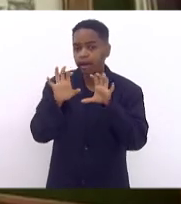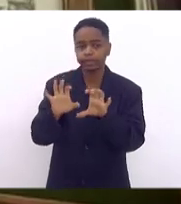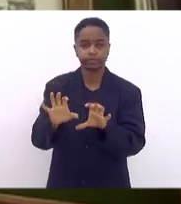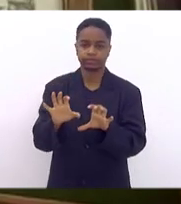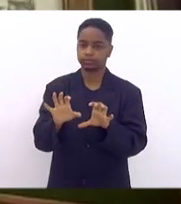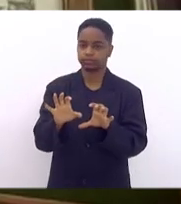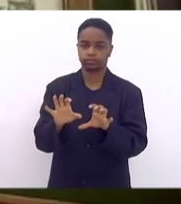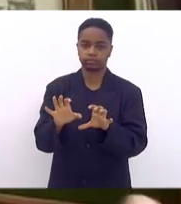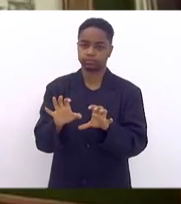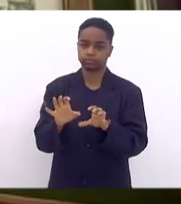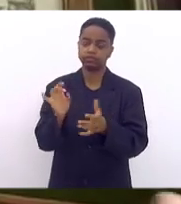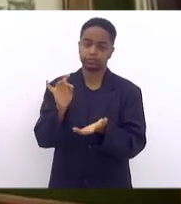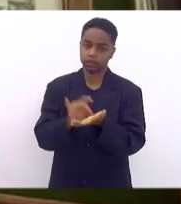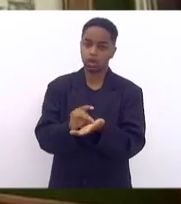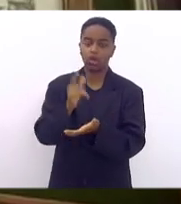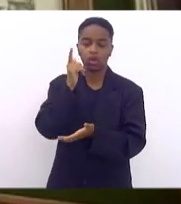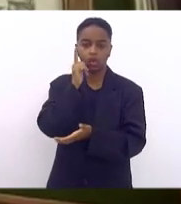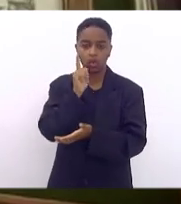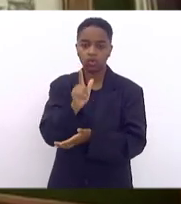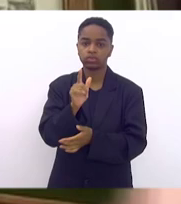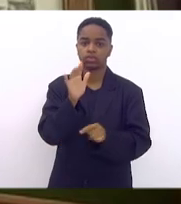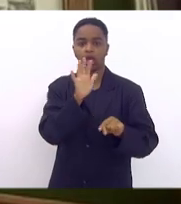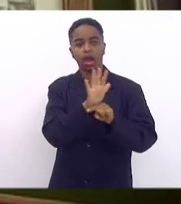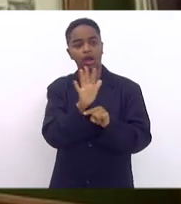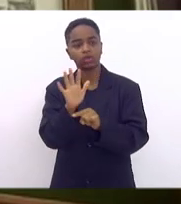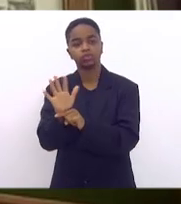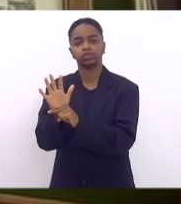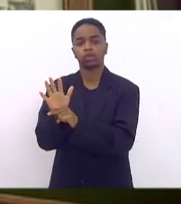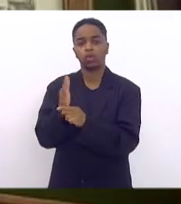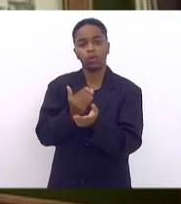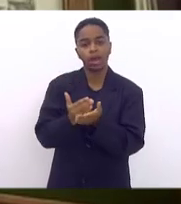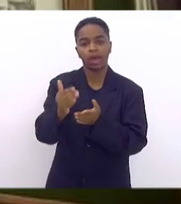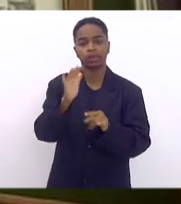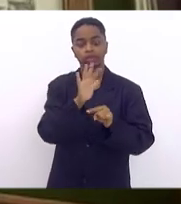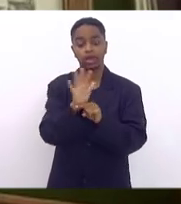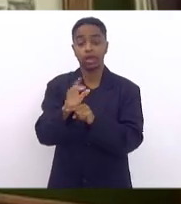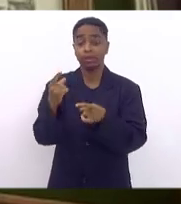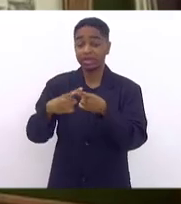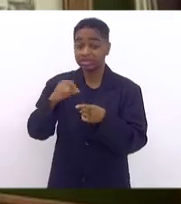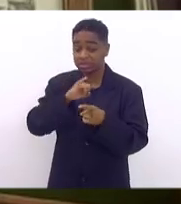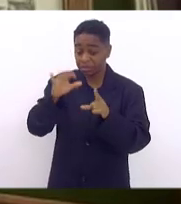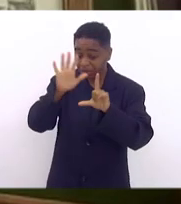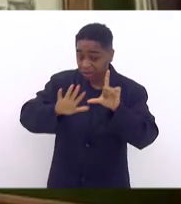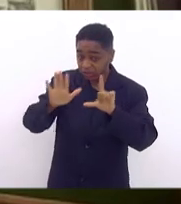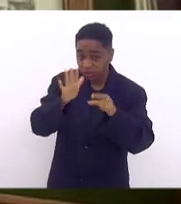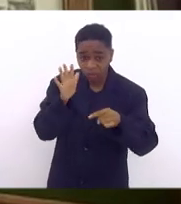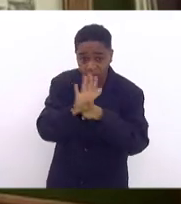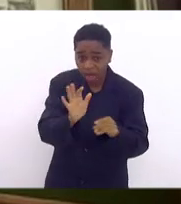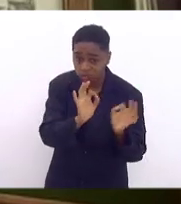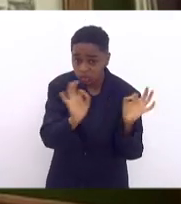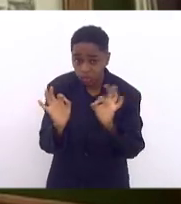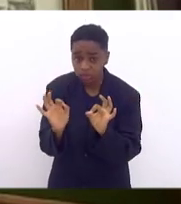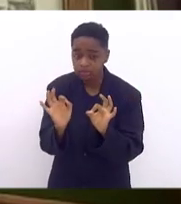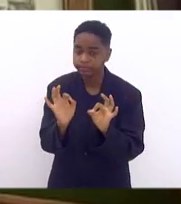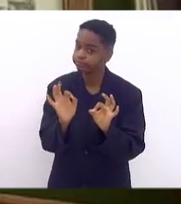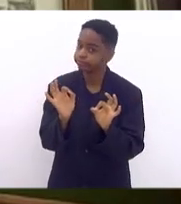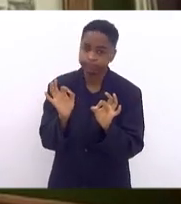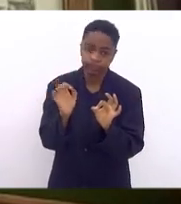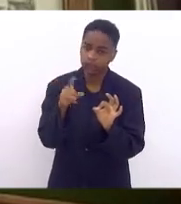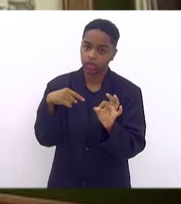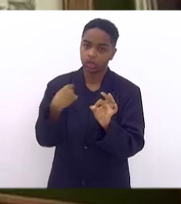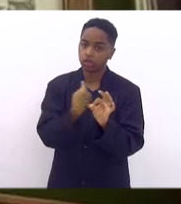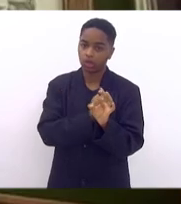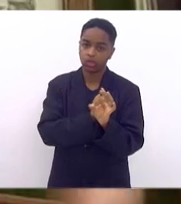eles vão passar a colaborar. E se não tivermos a colaboração das plataformas, a gente vai caminhar para